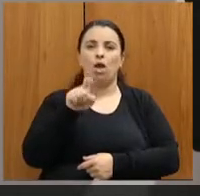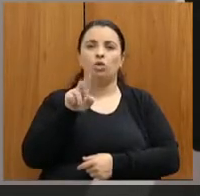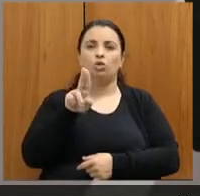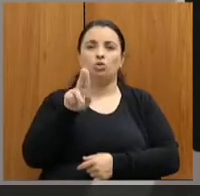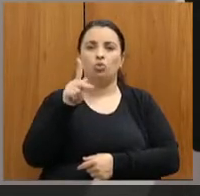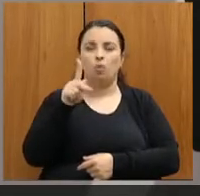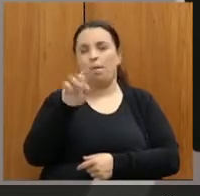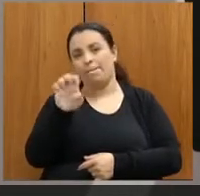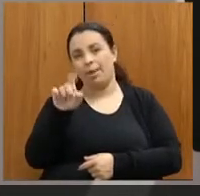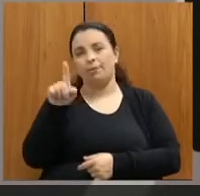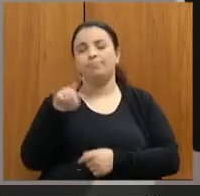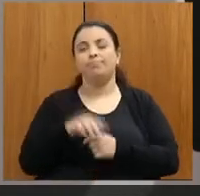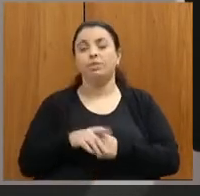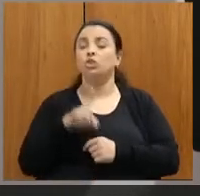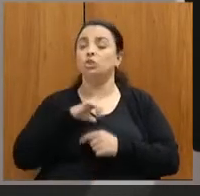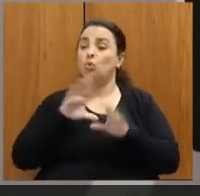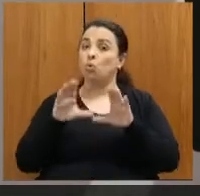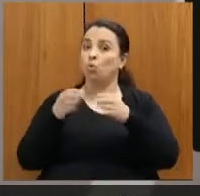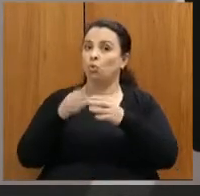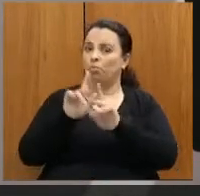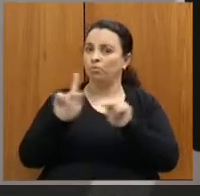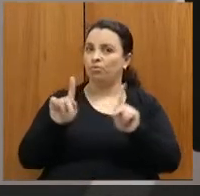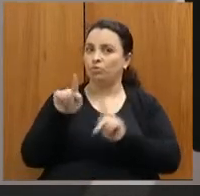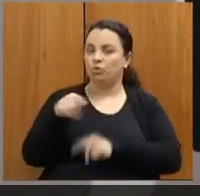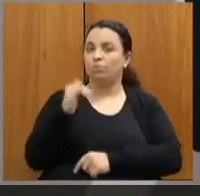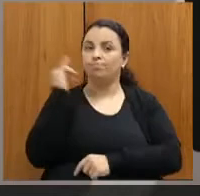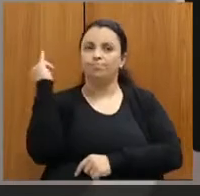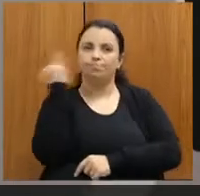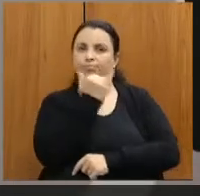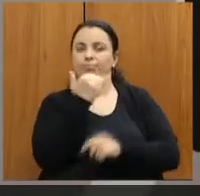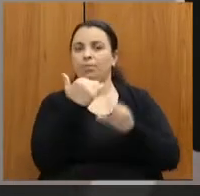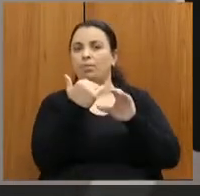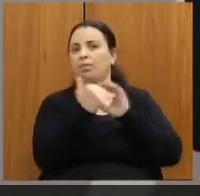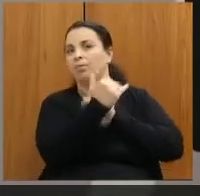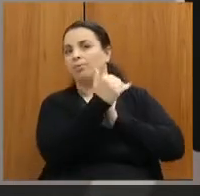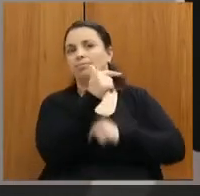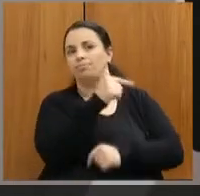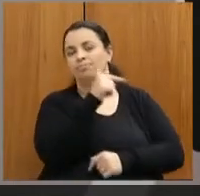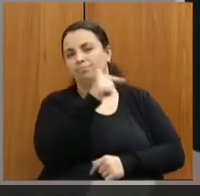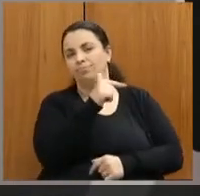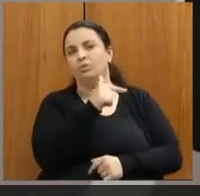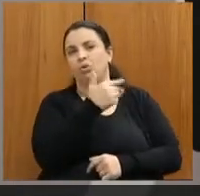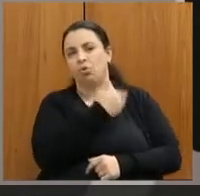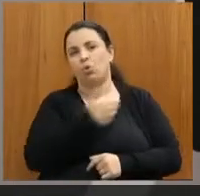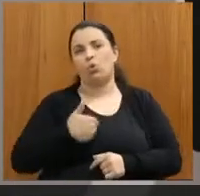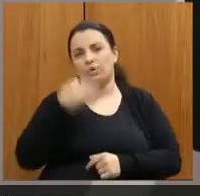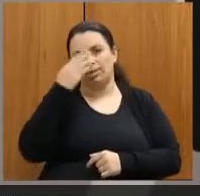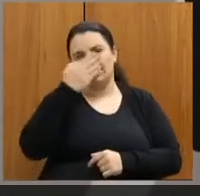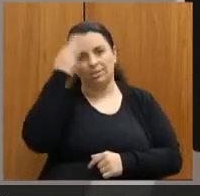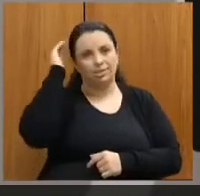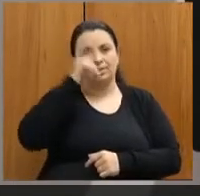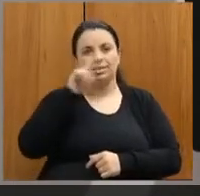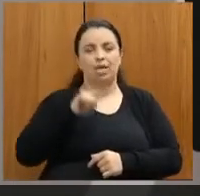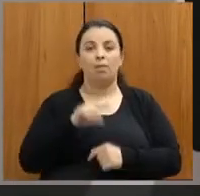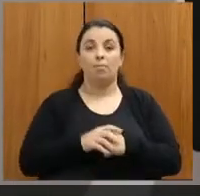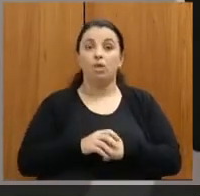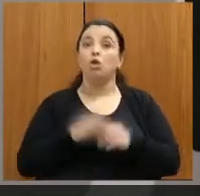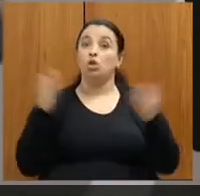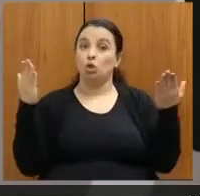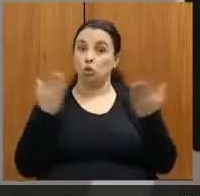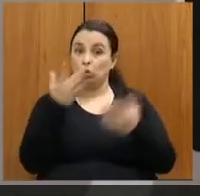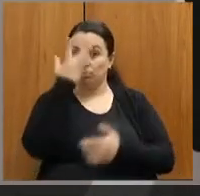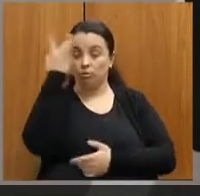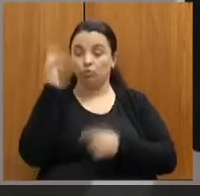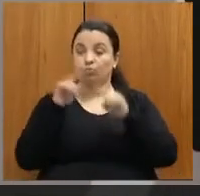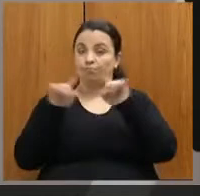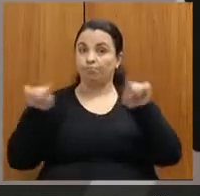recado para o governos ela dizendo que hoje ela o servidor é respeitado inclusive tive uma servidora que tinha acabado